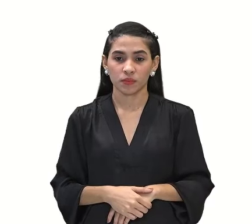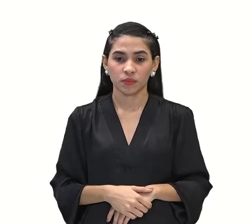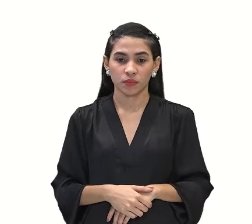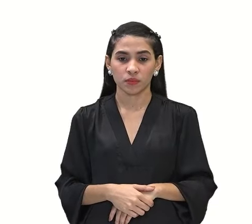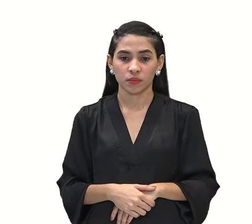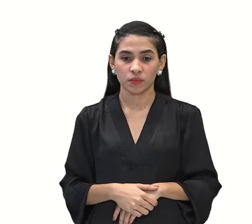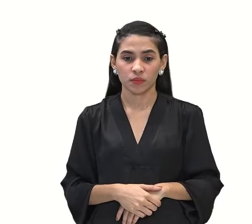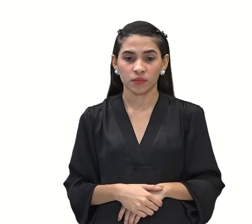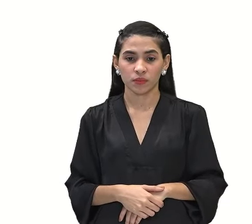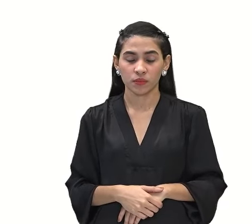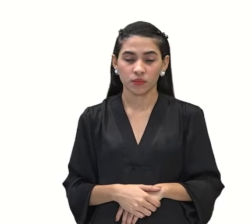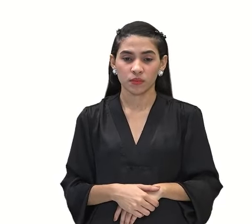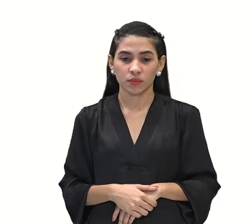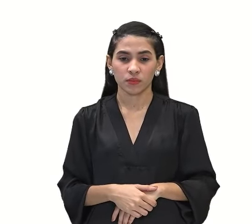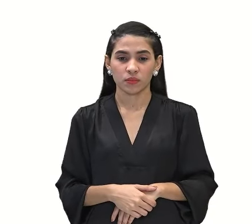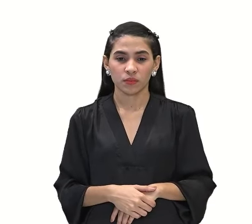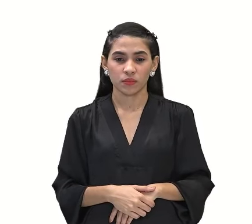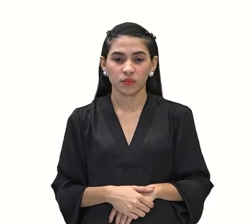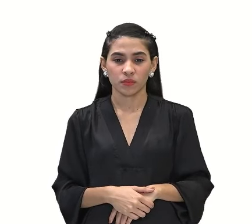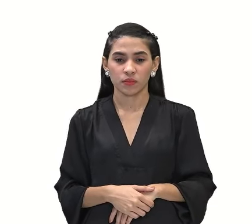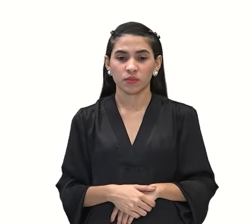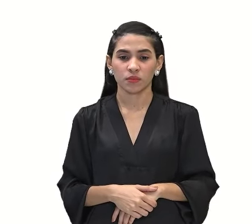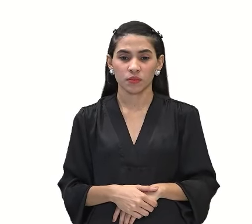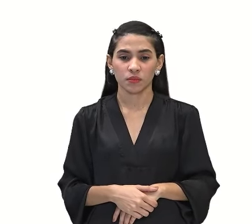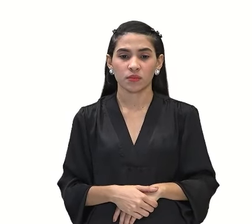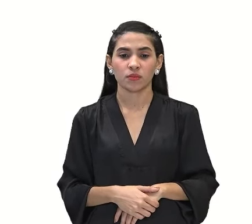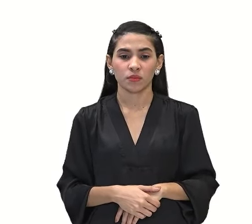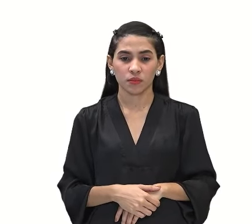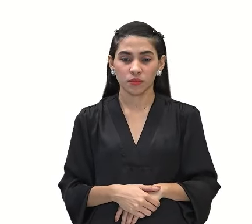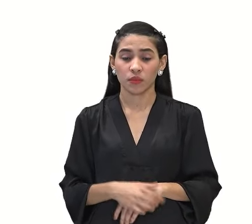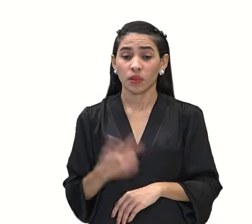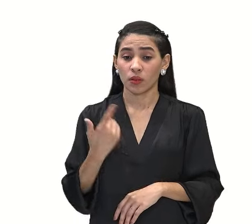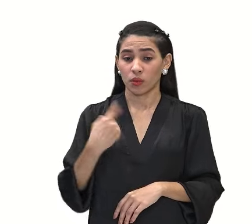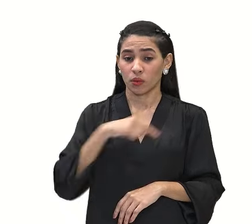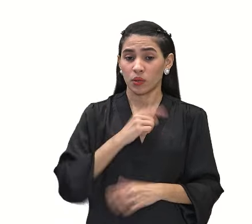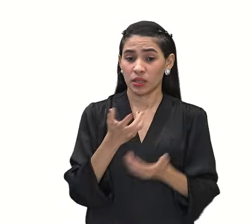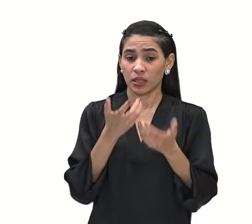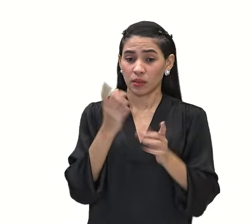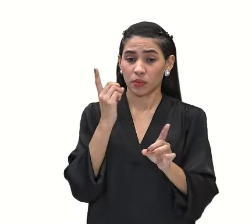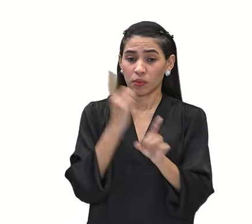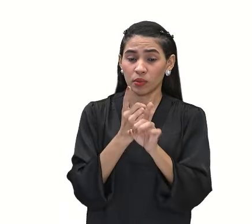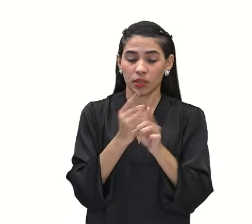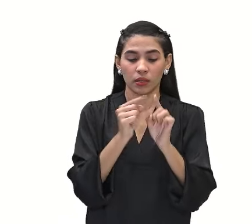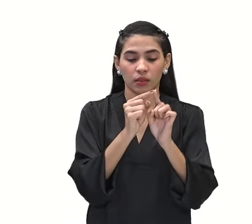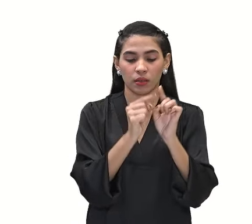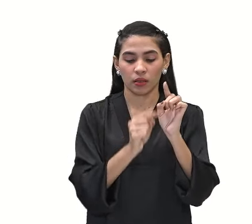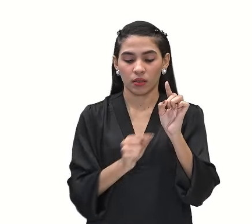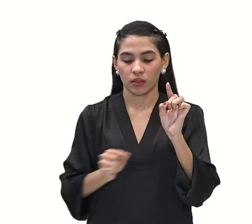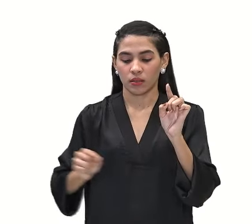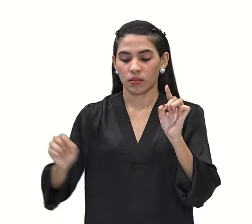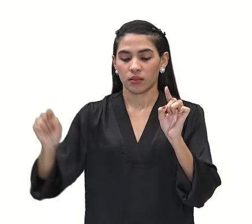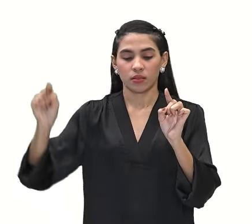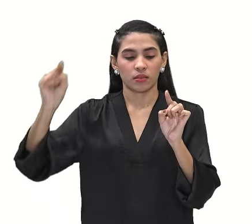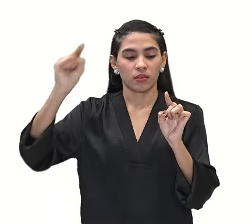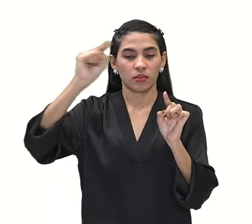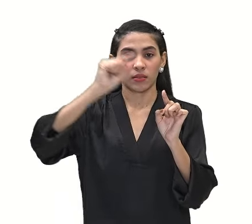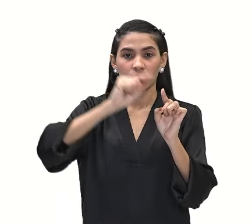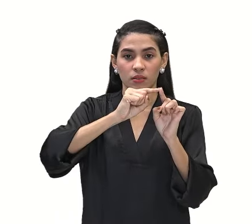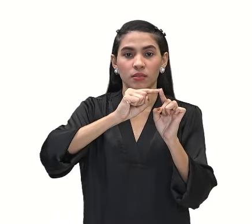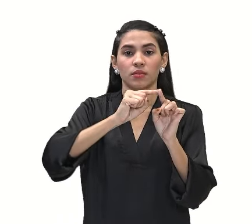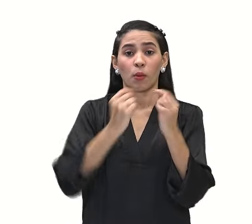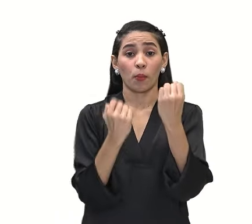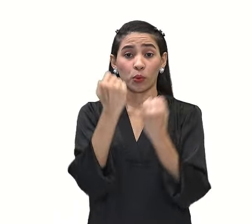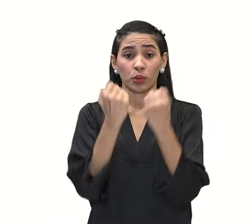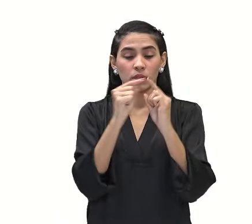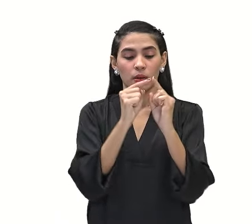segue Olha lá então muito bem queremos calcular né a volta que esse motorista tá dando nessa